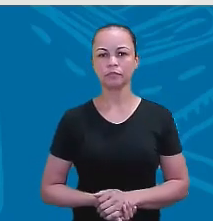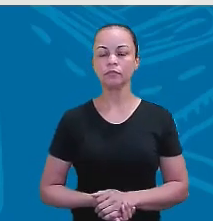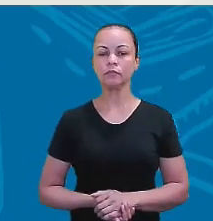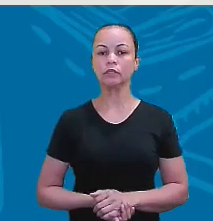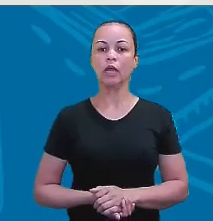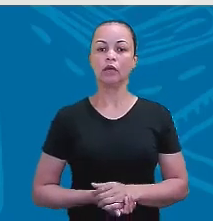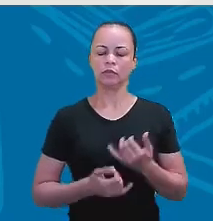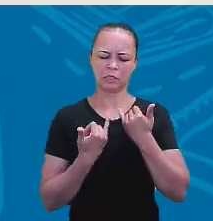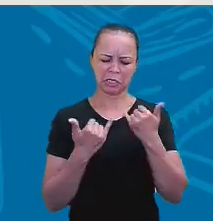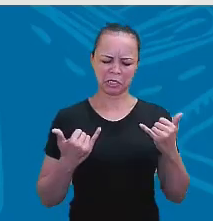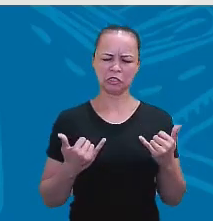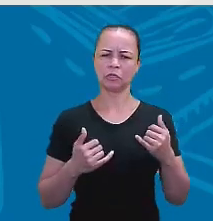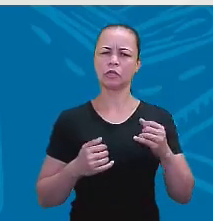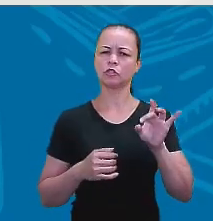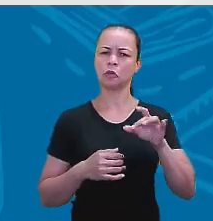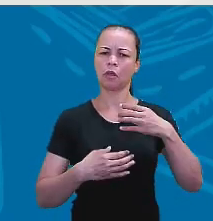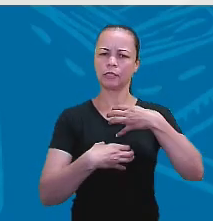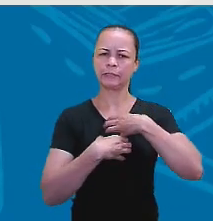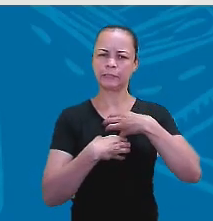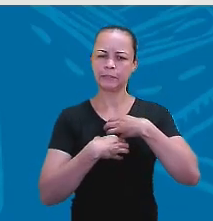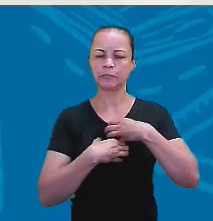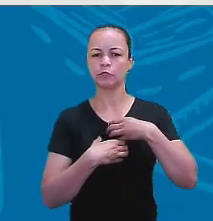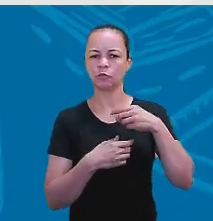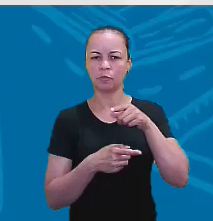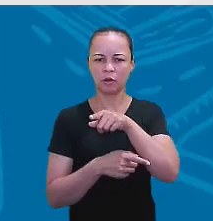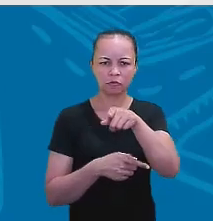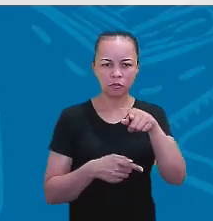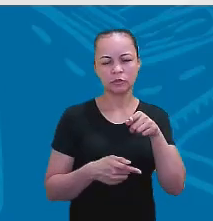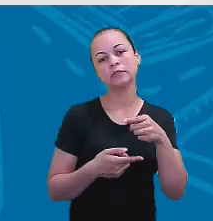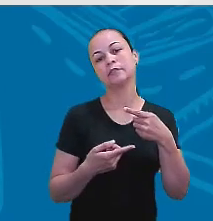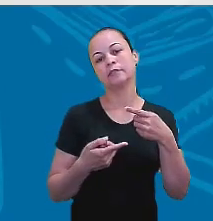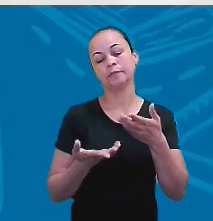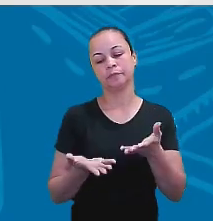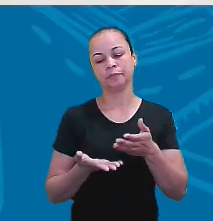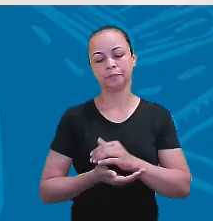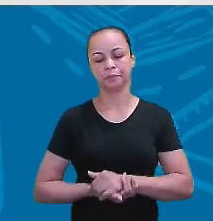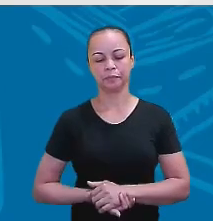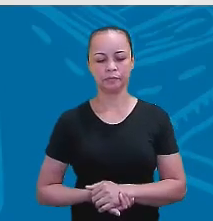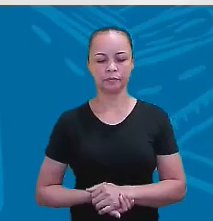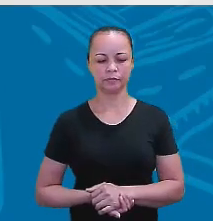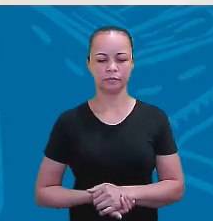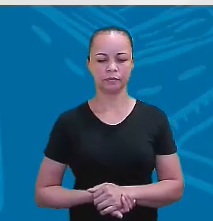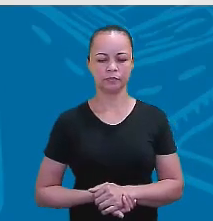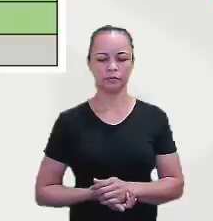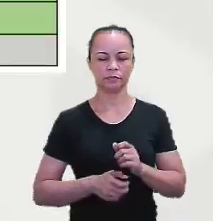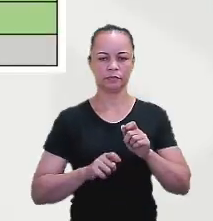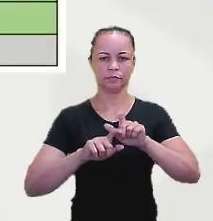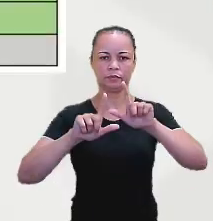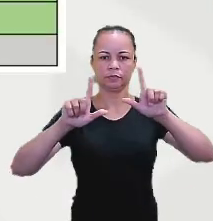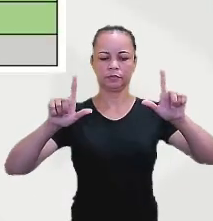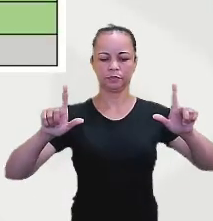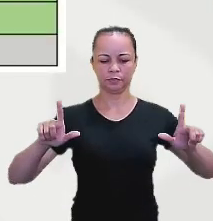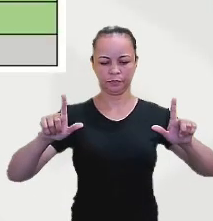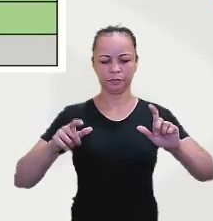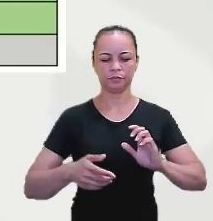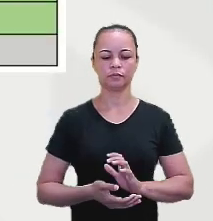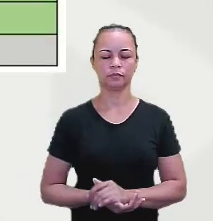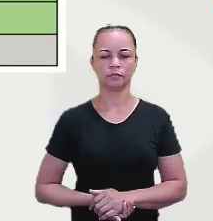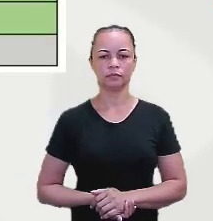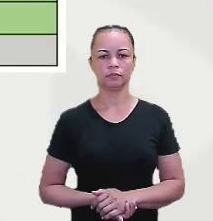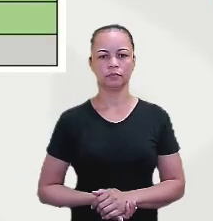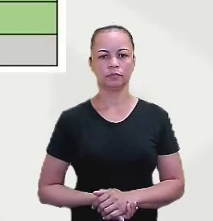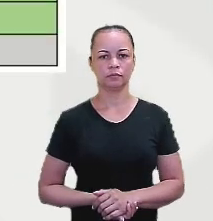for para você e com você também. Tá bom? Então, abra essa imagem aí, por favor, produção.